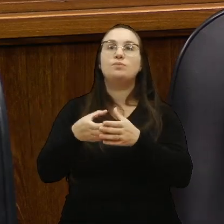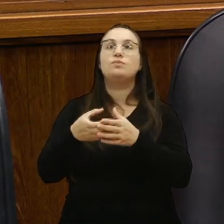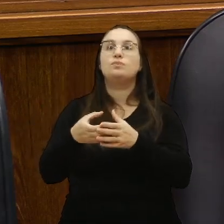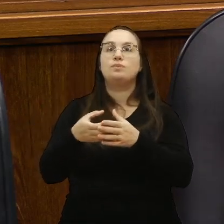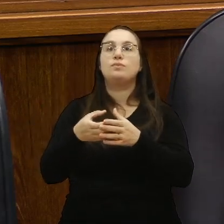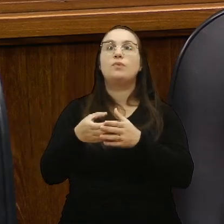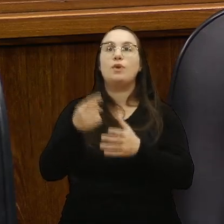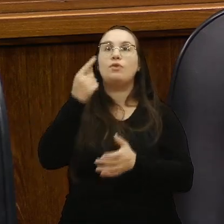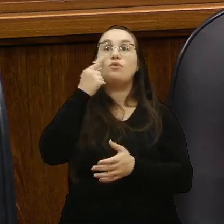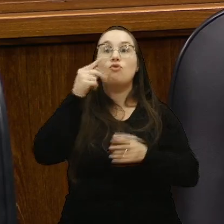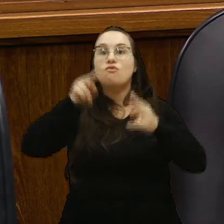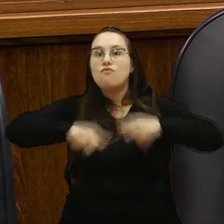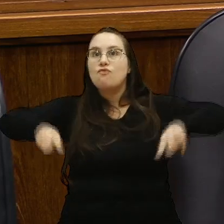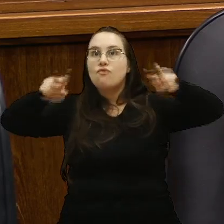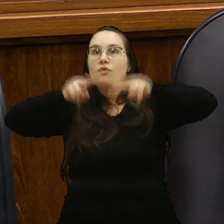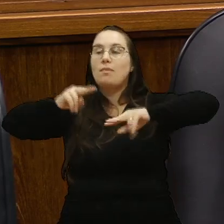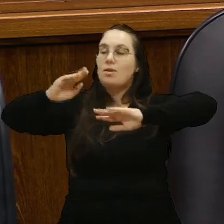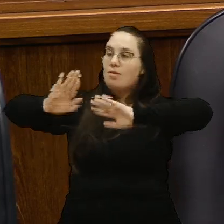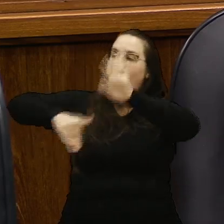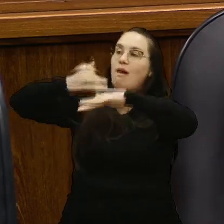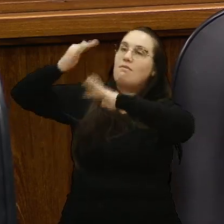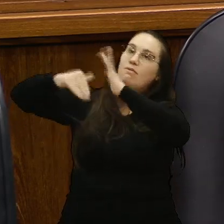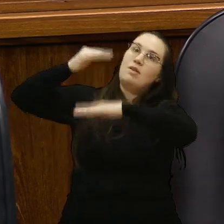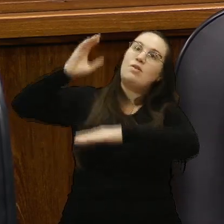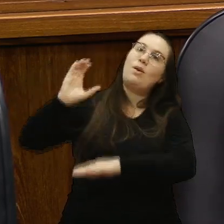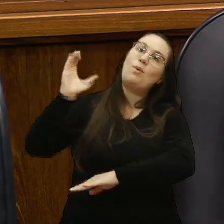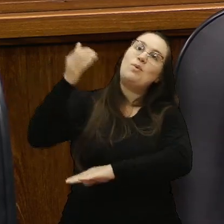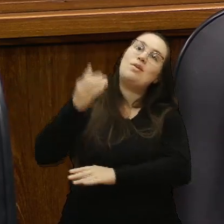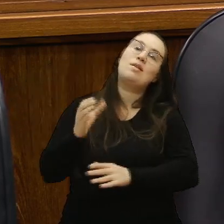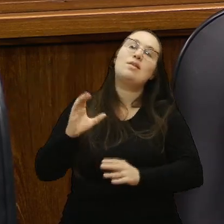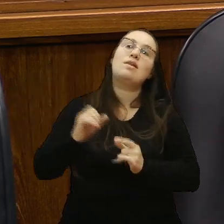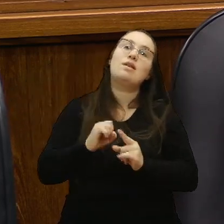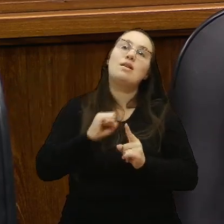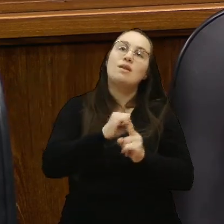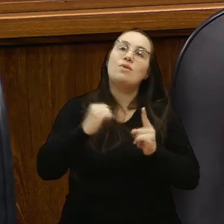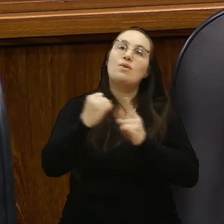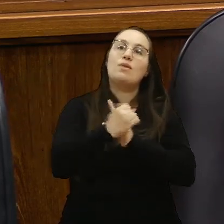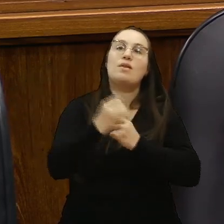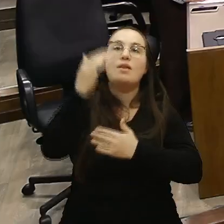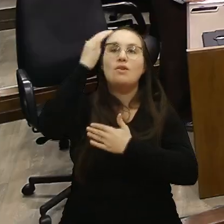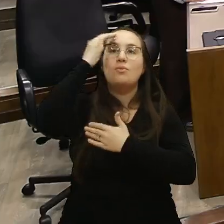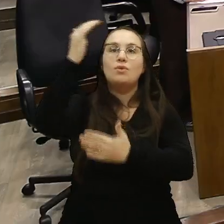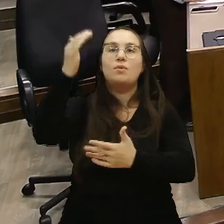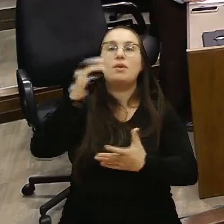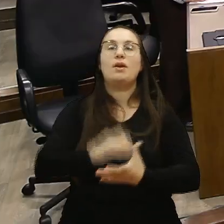para que a gente veja cada vez mais avanços acontecendo na nossa sociedade. Muito obrigada.